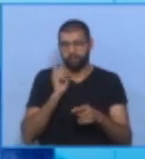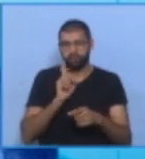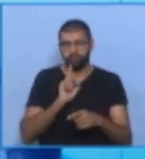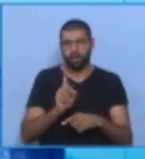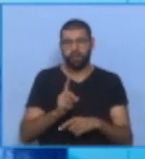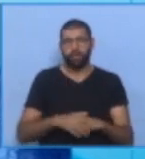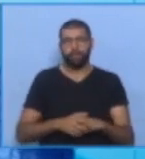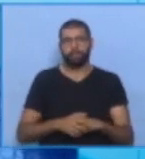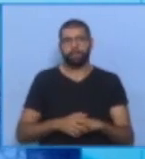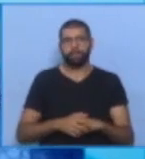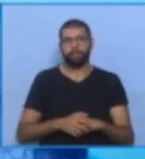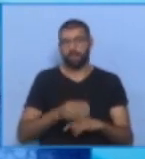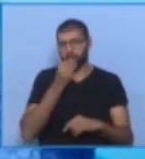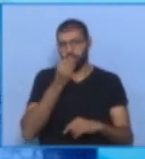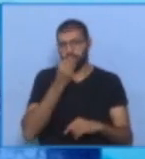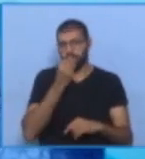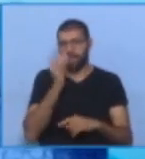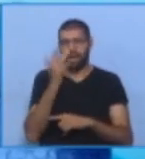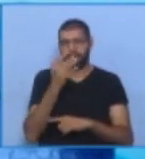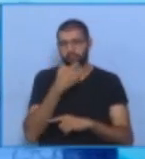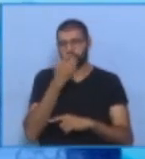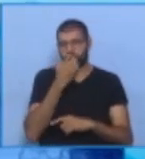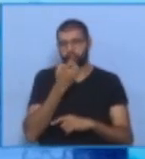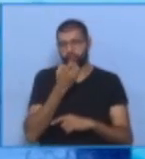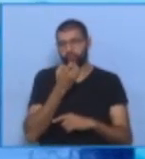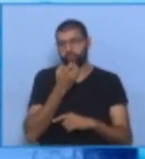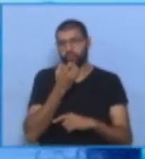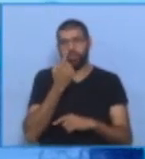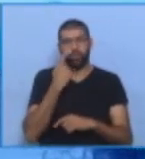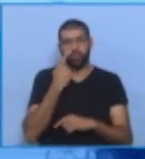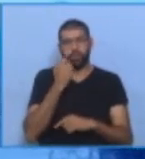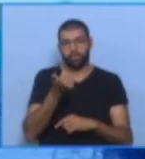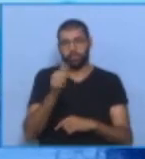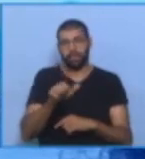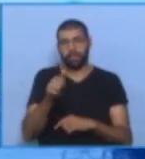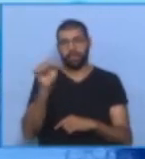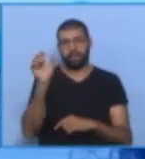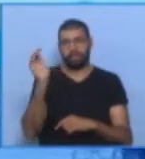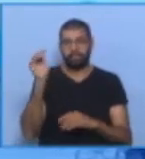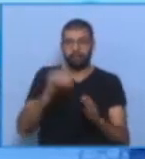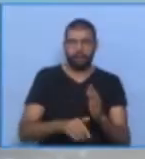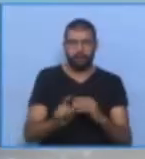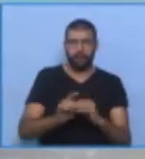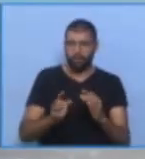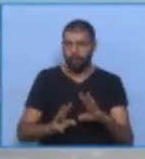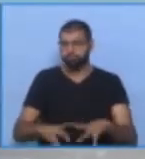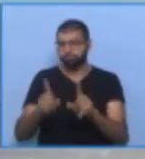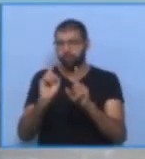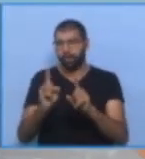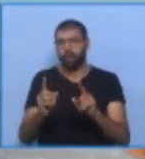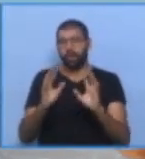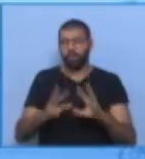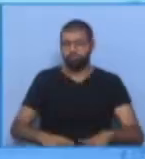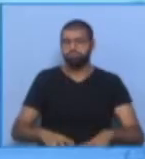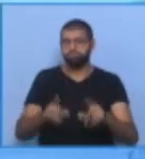é, comer da árvore do conhecimento do bem e do mal não é uma queda. É um avanço. É um avanço, é um passo